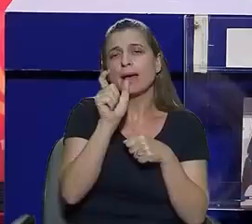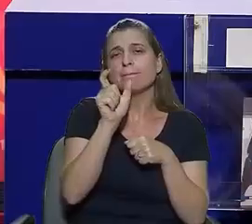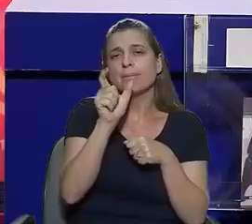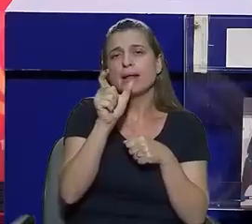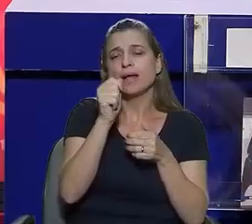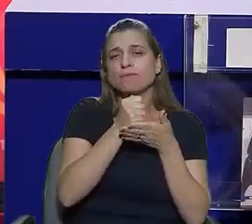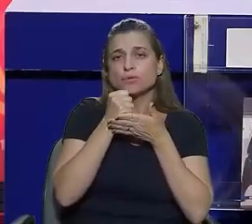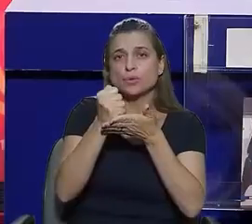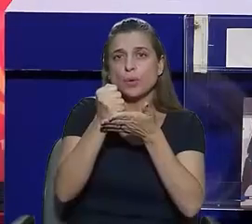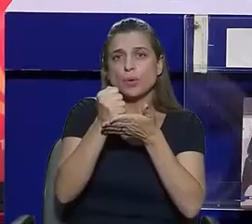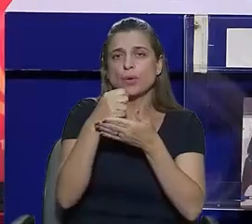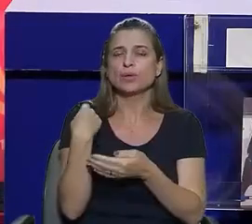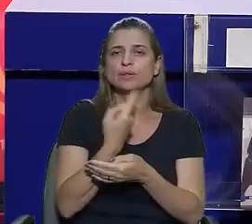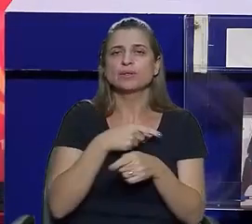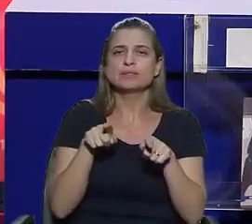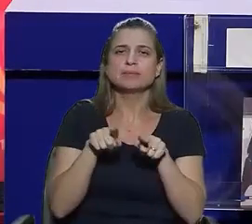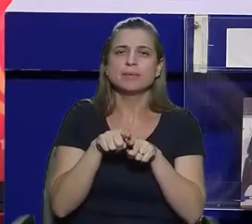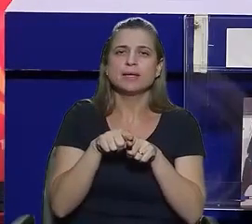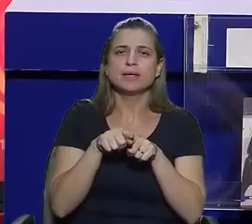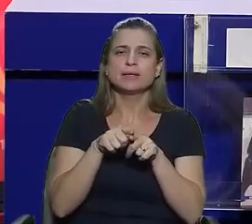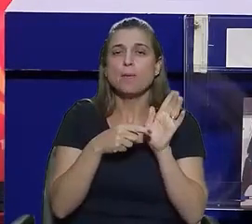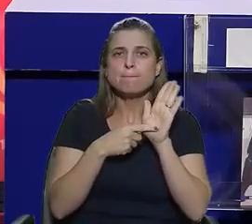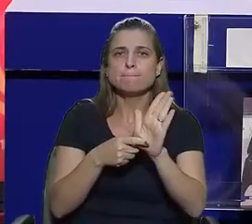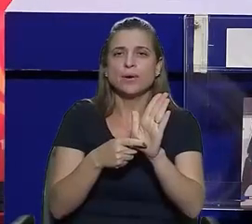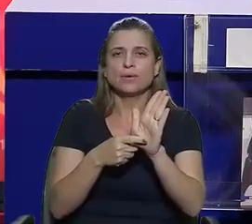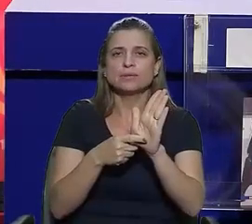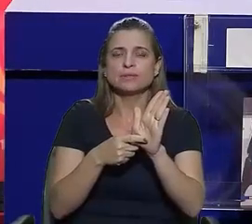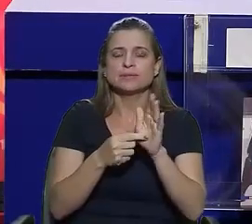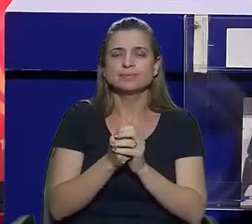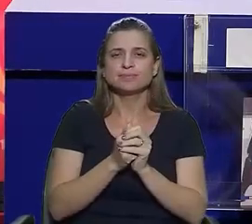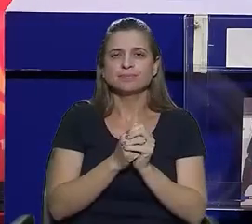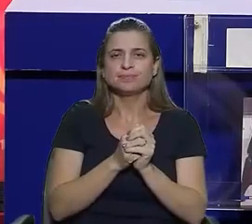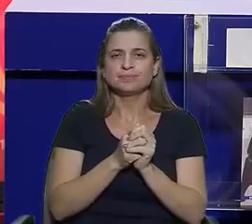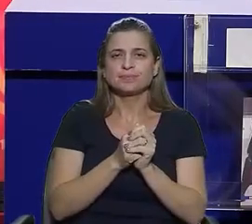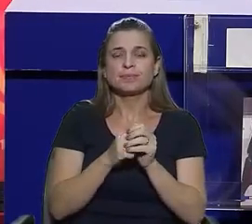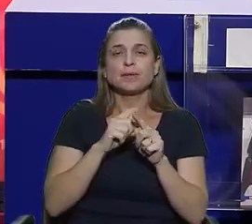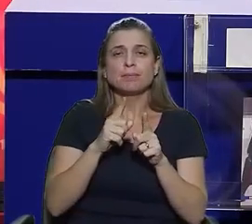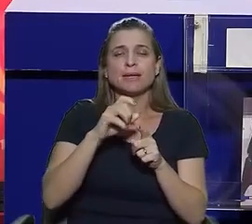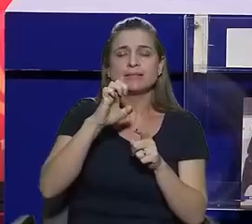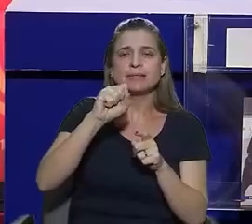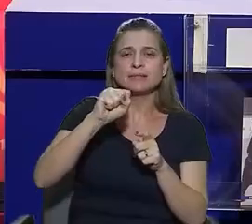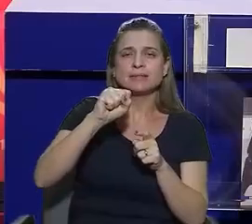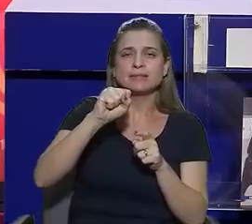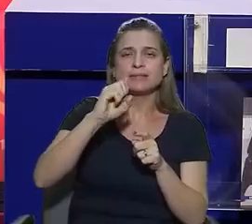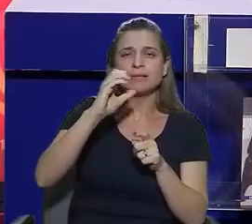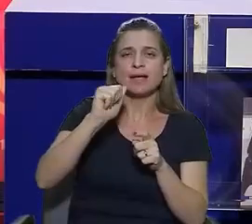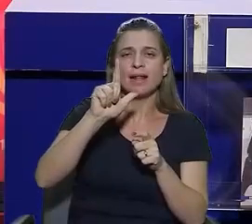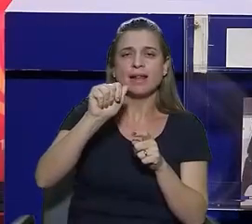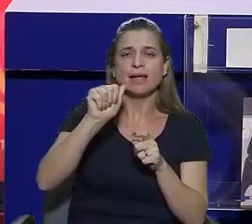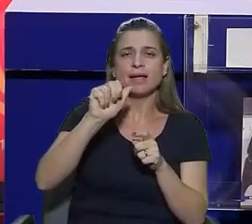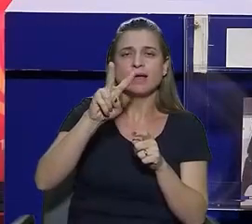gente, revelar também suas dimensões insuspeitas, né? Mas escalavra é um verbo, e eu